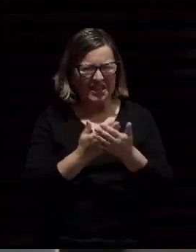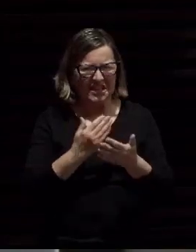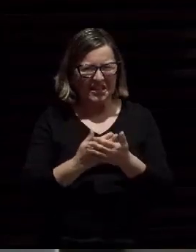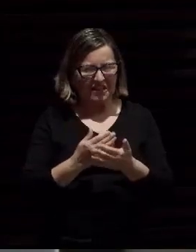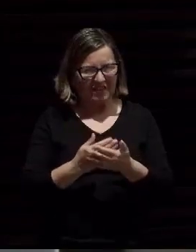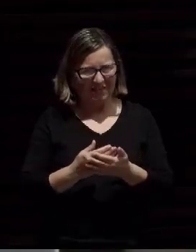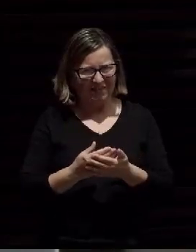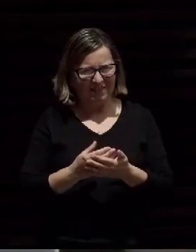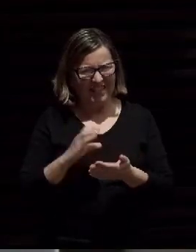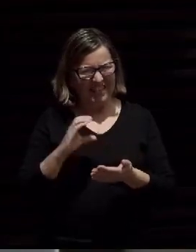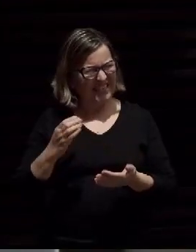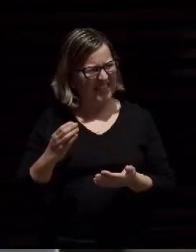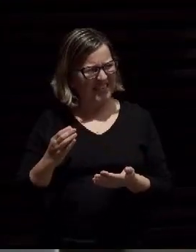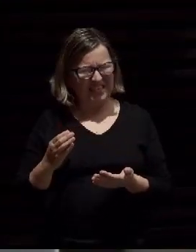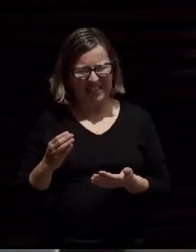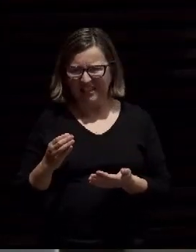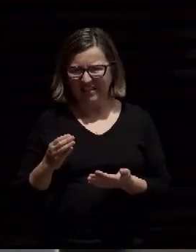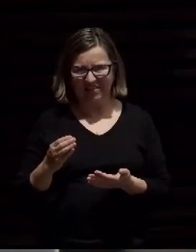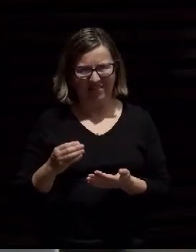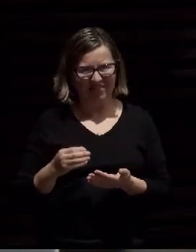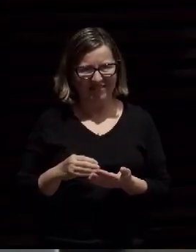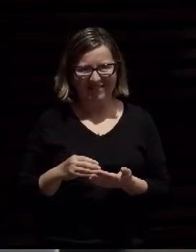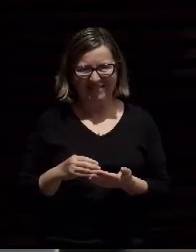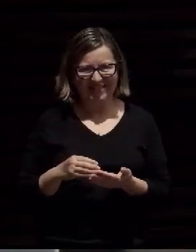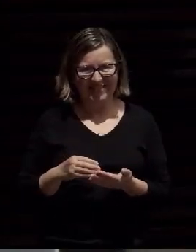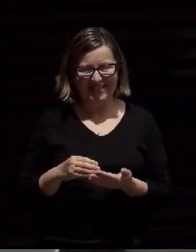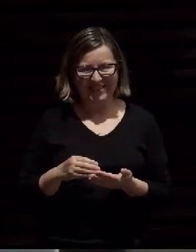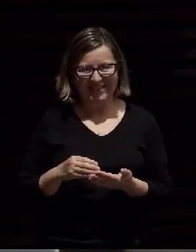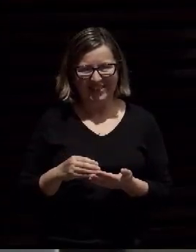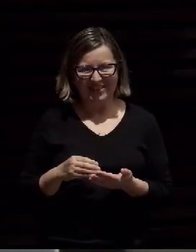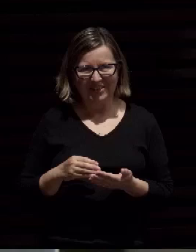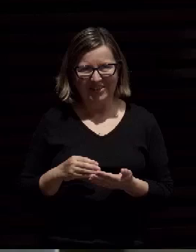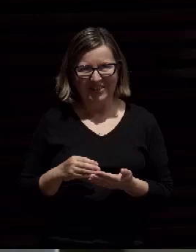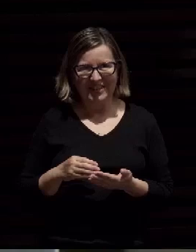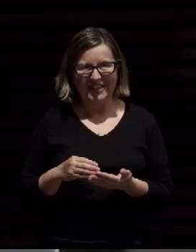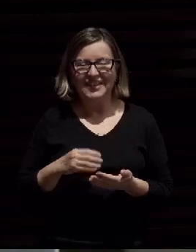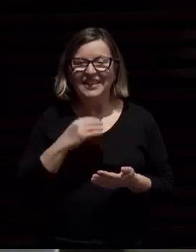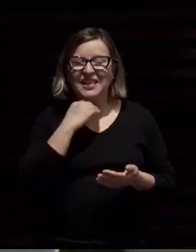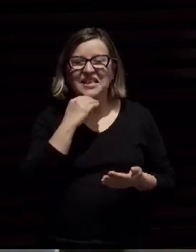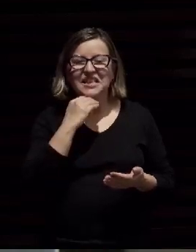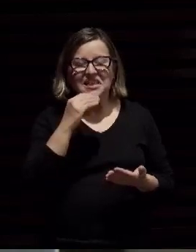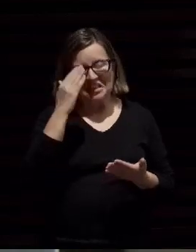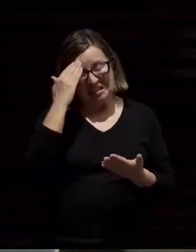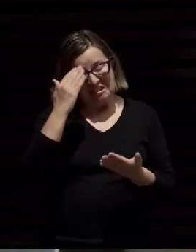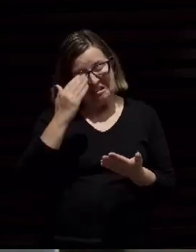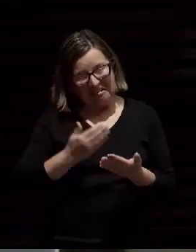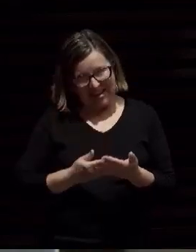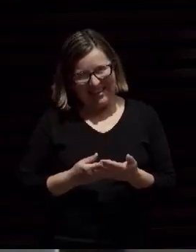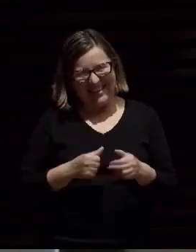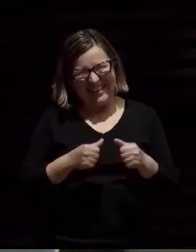merecia crédito de qualquer cientista sério da época.